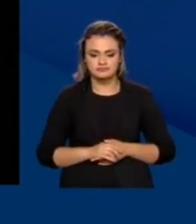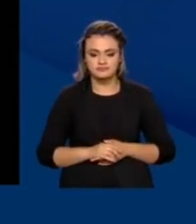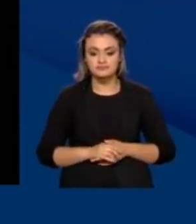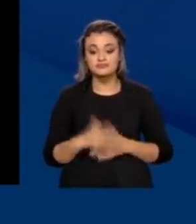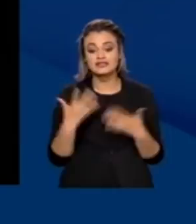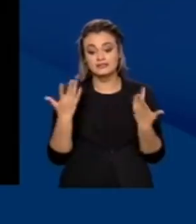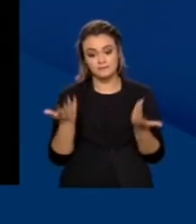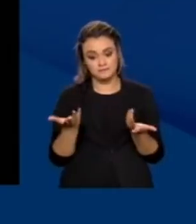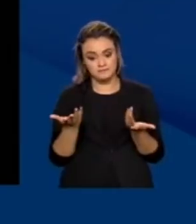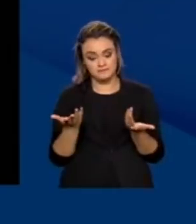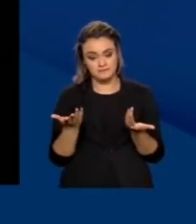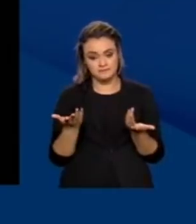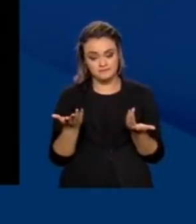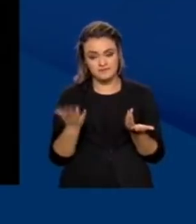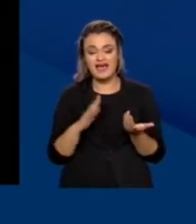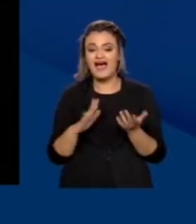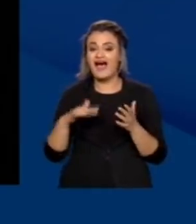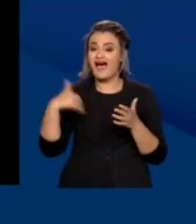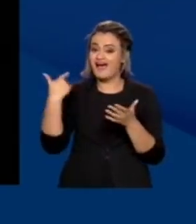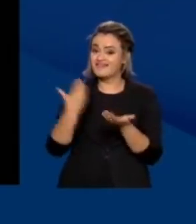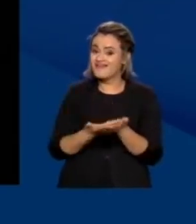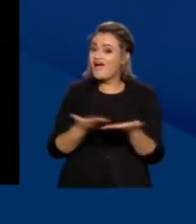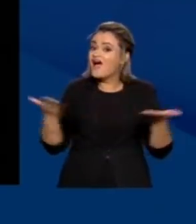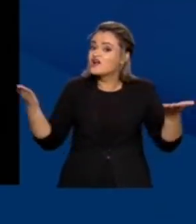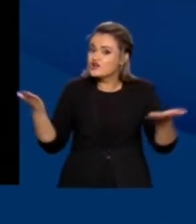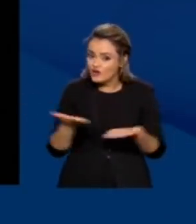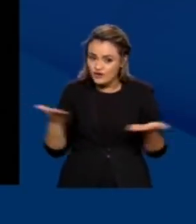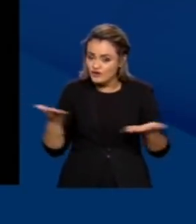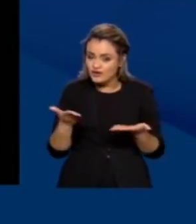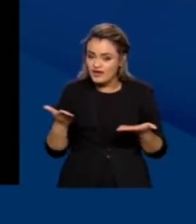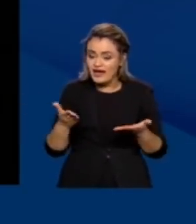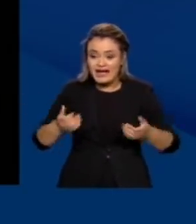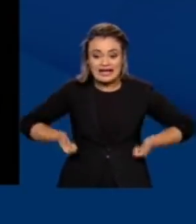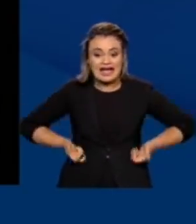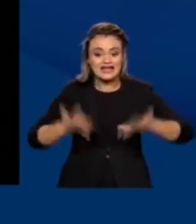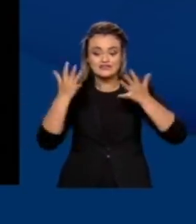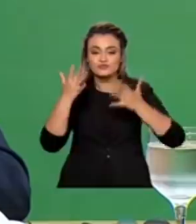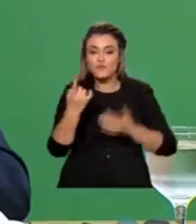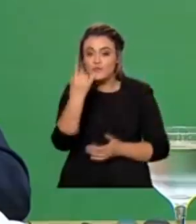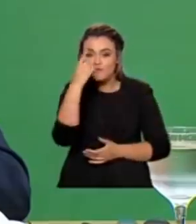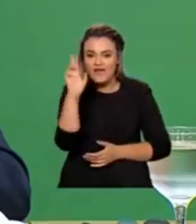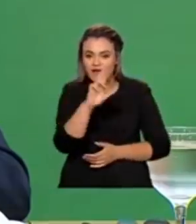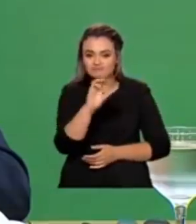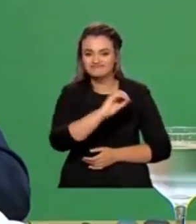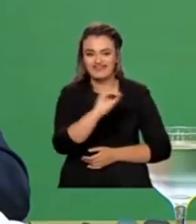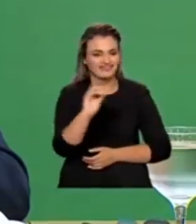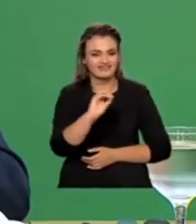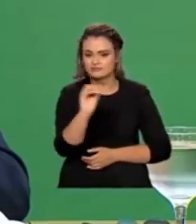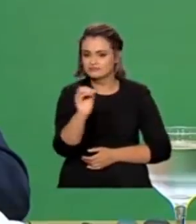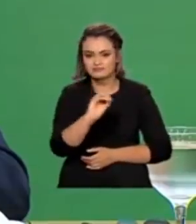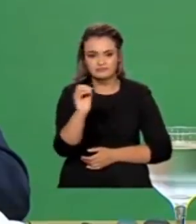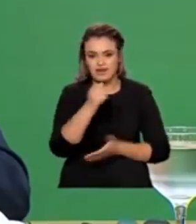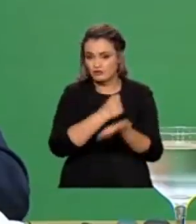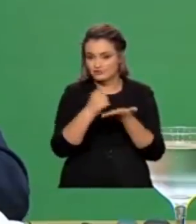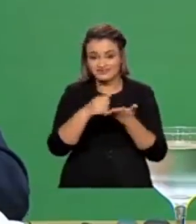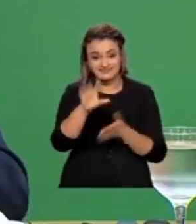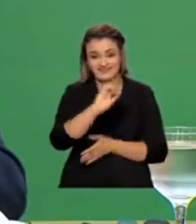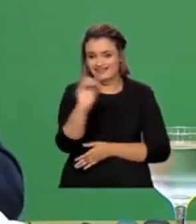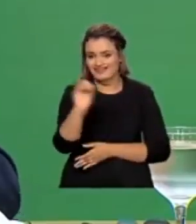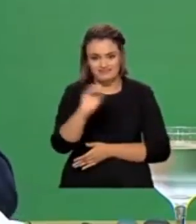Ou seja, até o presente momento, não foi gasto nenhum real nessa contratação.